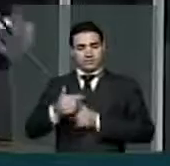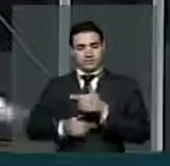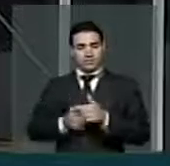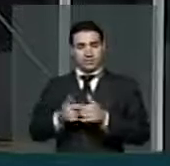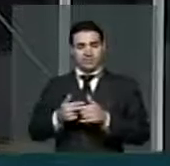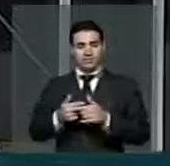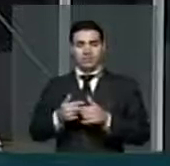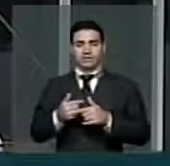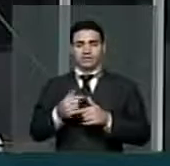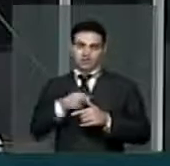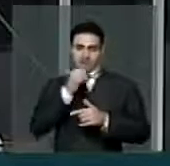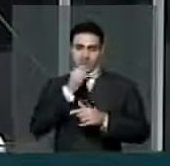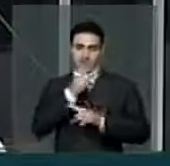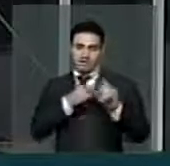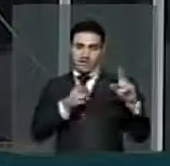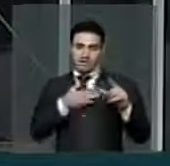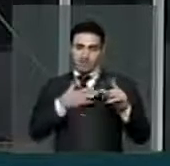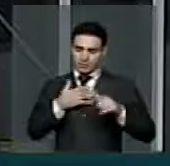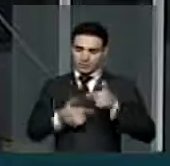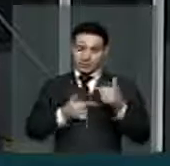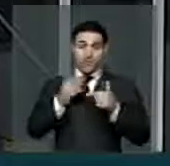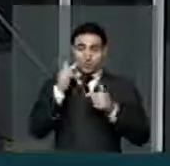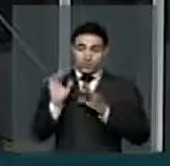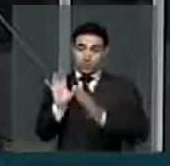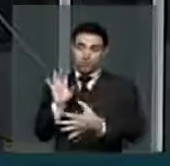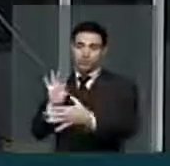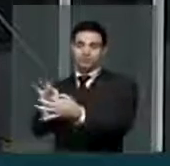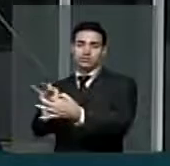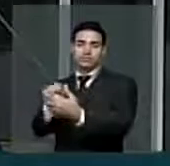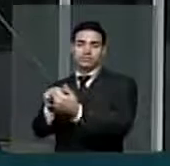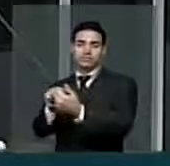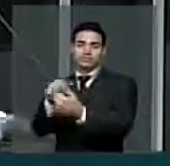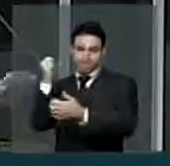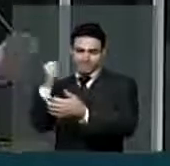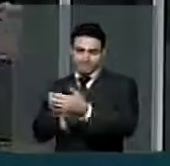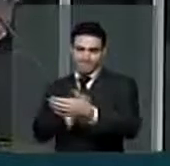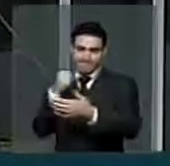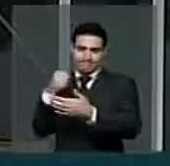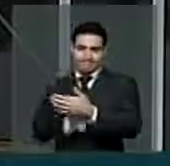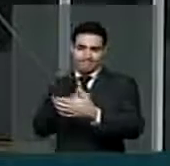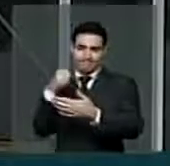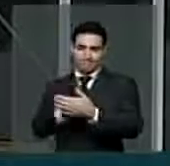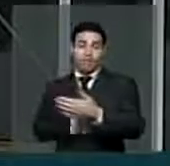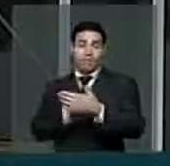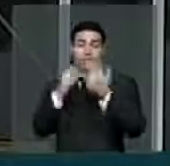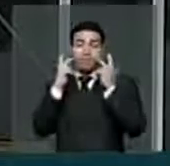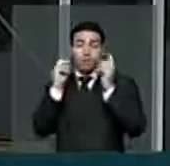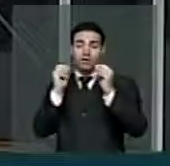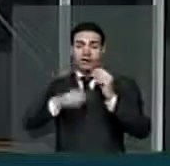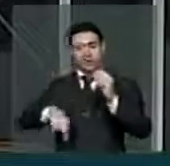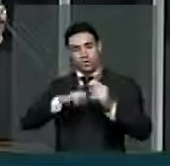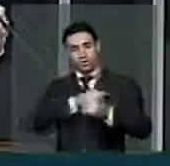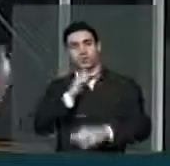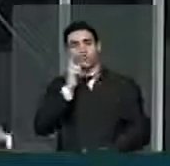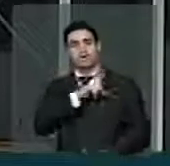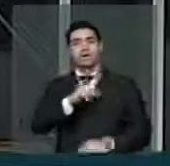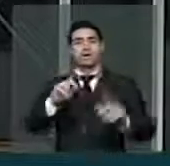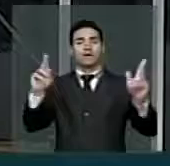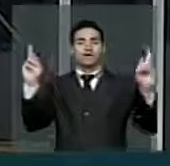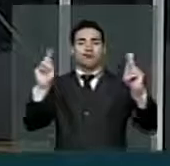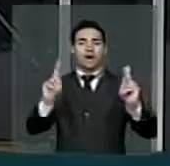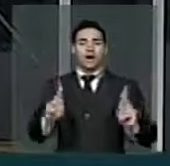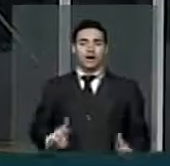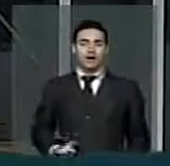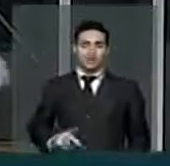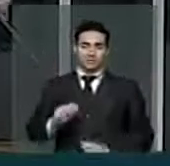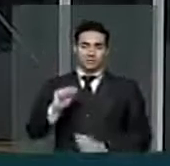minha missão para unir-me a ela nessa trincheira de luta, para que nós tenhamos paz no nosso